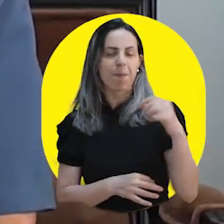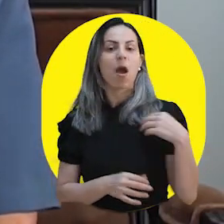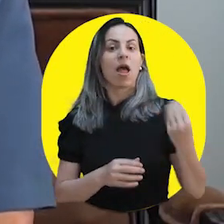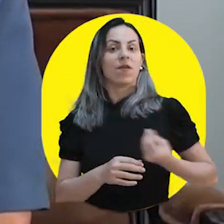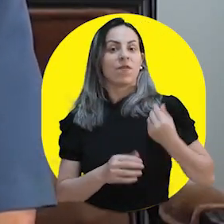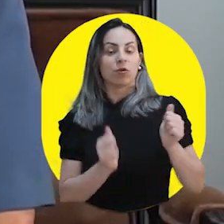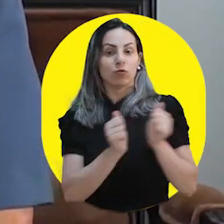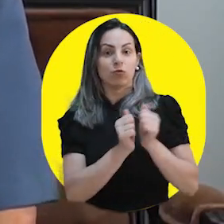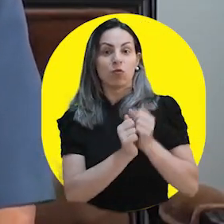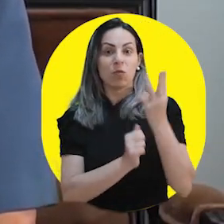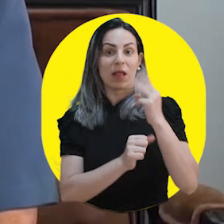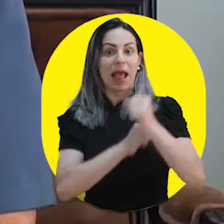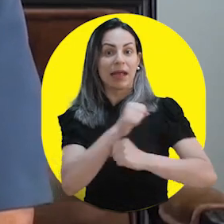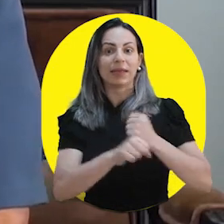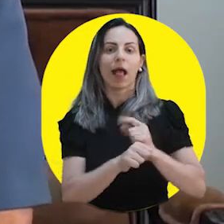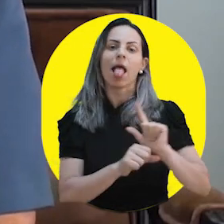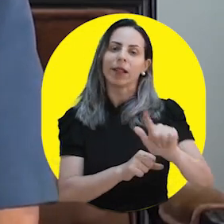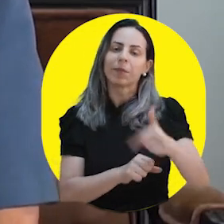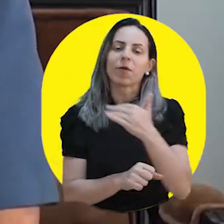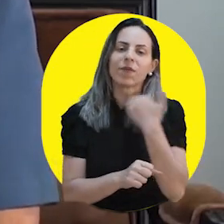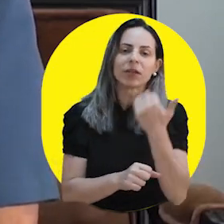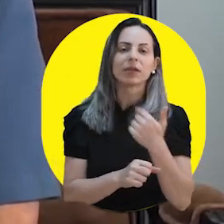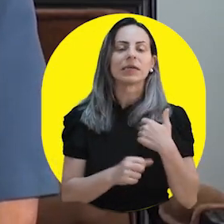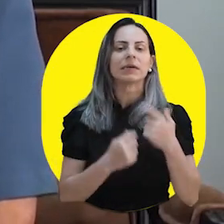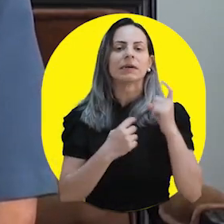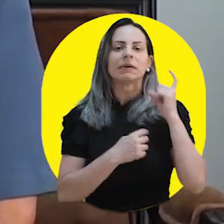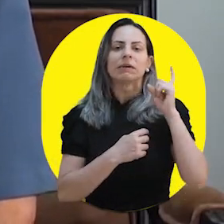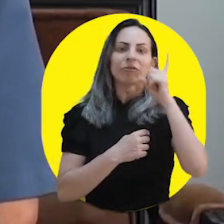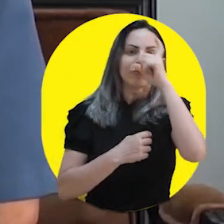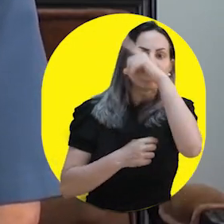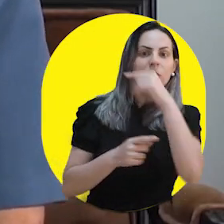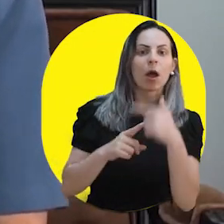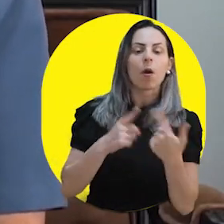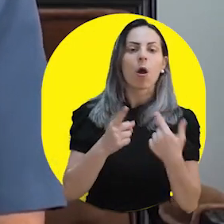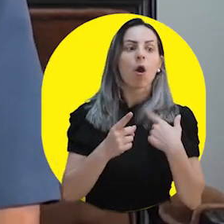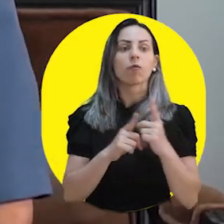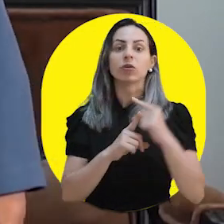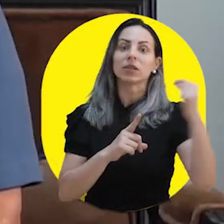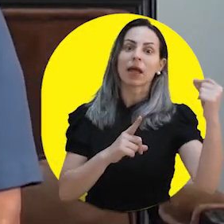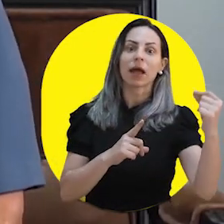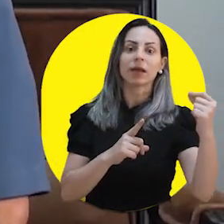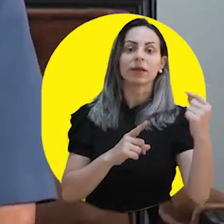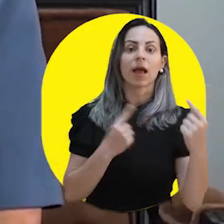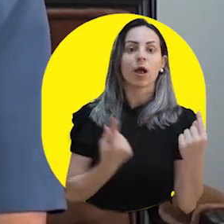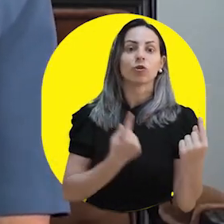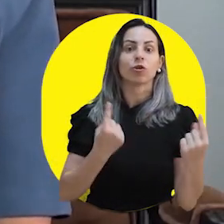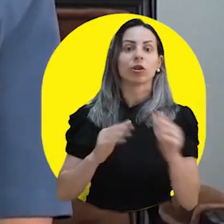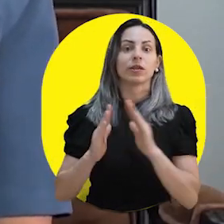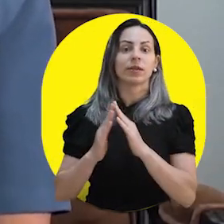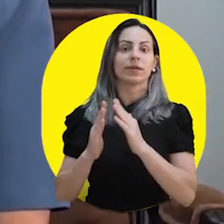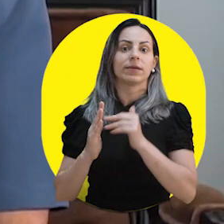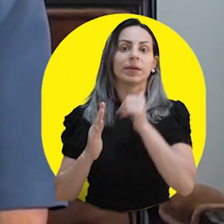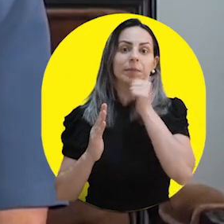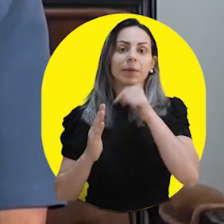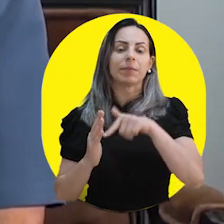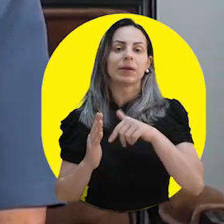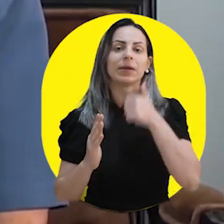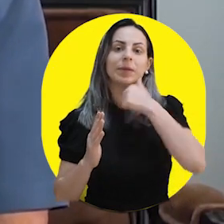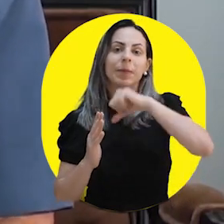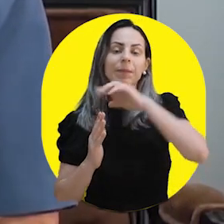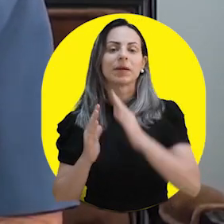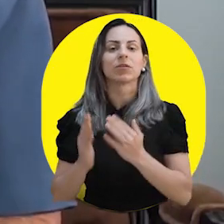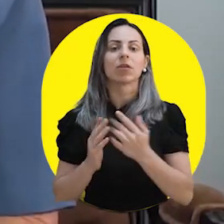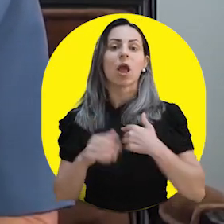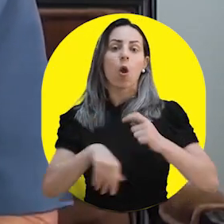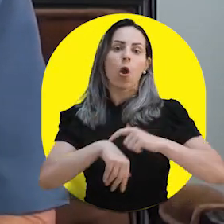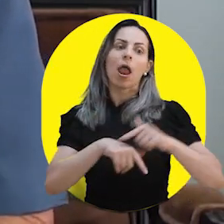ficou comigo 3 anos antes de falecer. E eu tinha uma dificuldade danada de ter que sair e deixá-la sozinha. Então, não